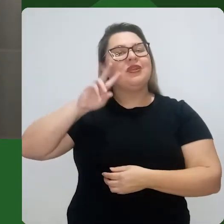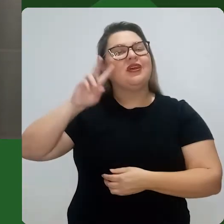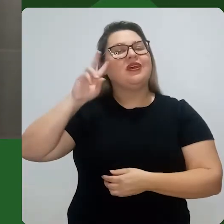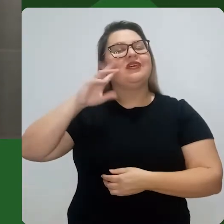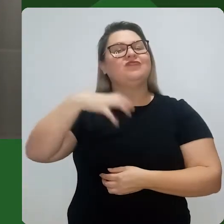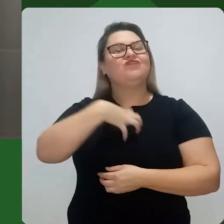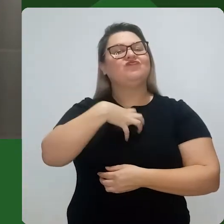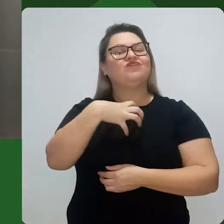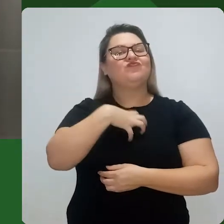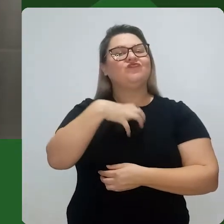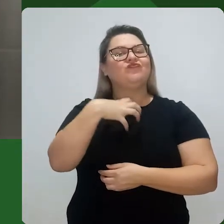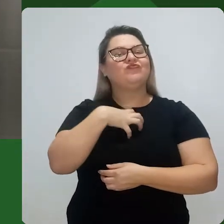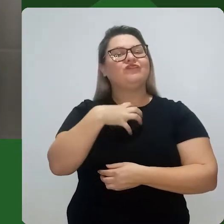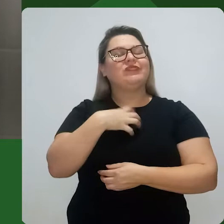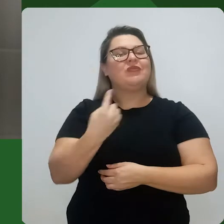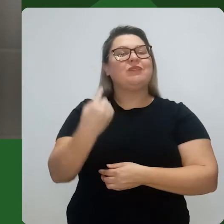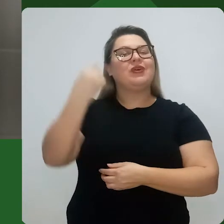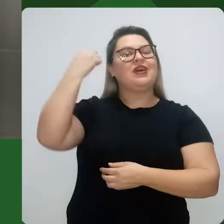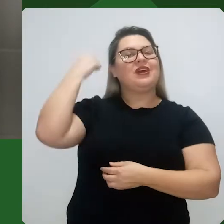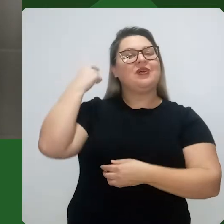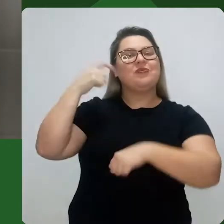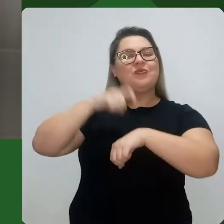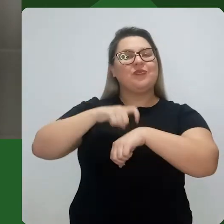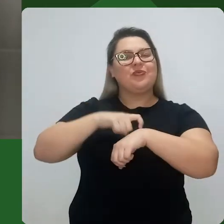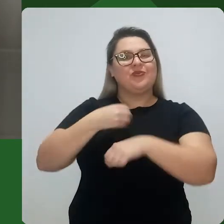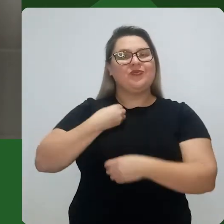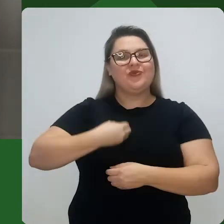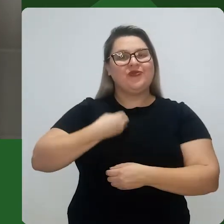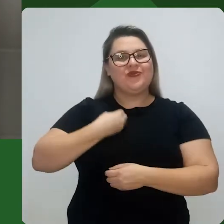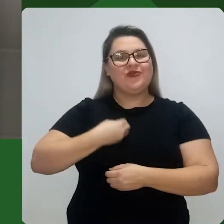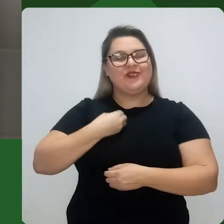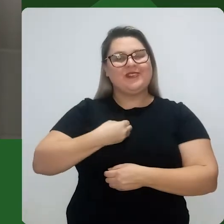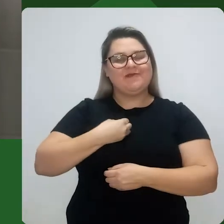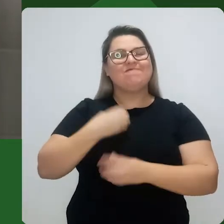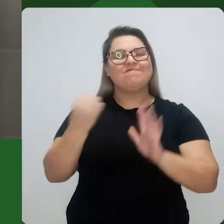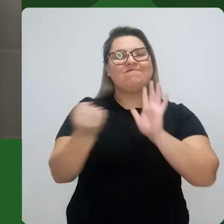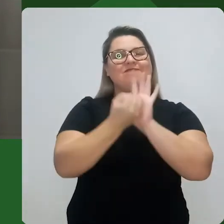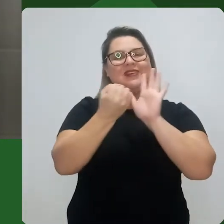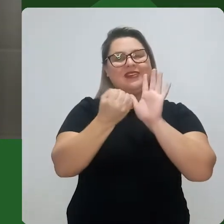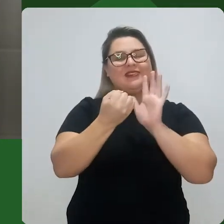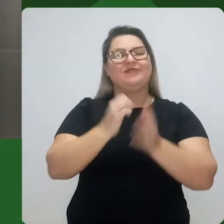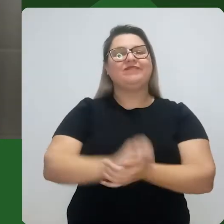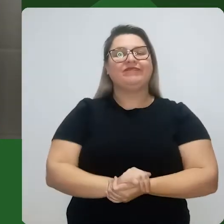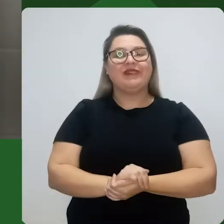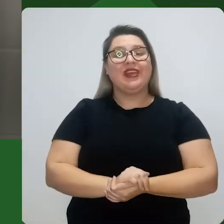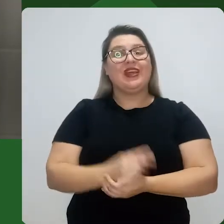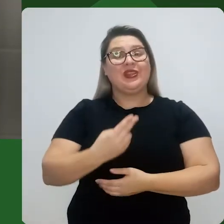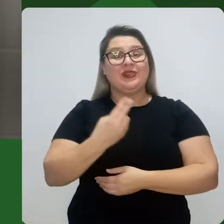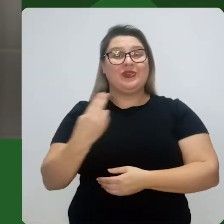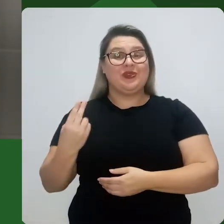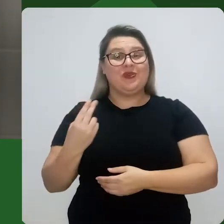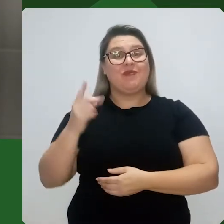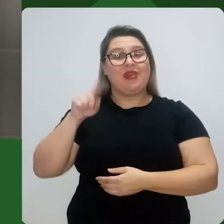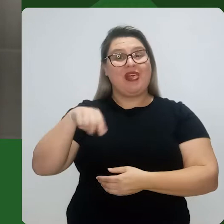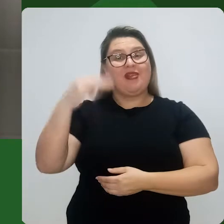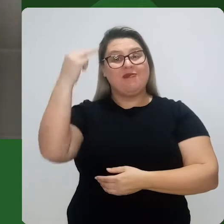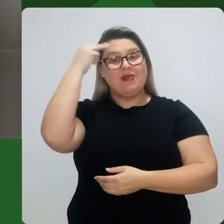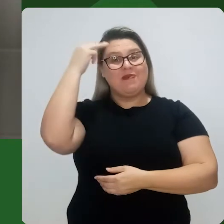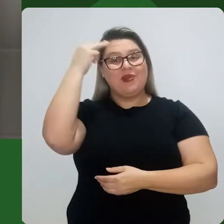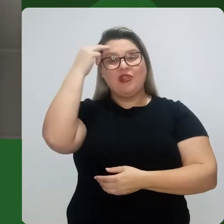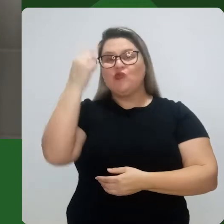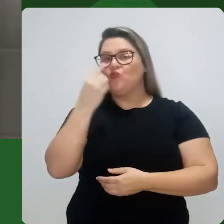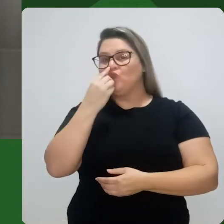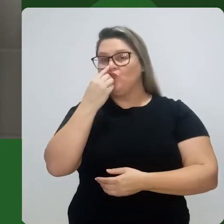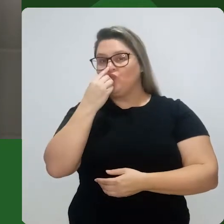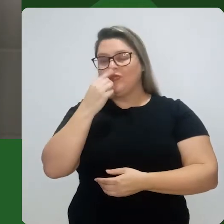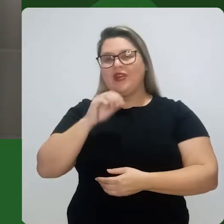lembranças, recordações de algum momento de suas vidas que foram marcadas. Conhecida como